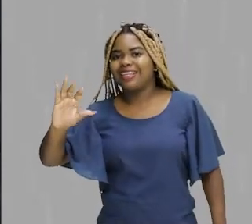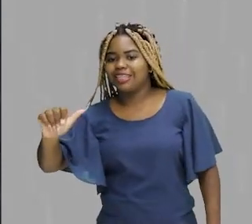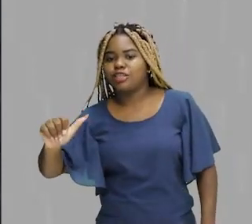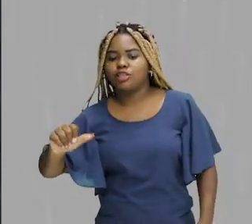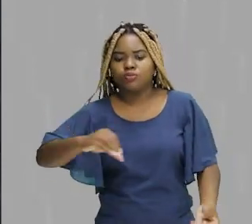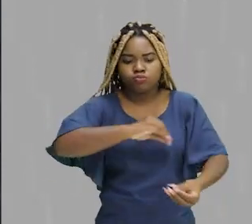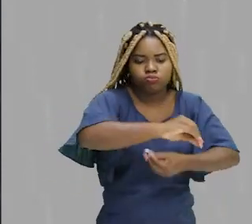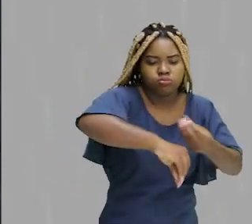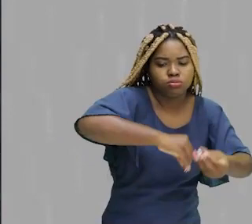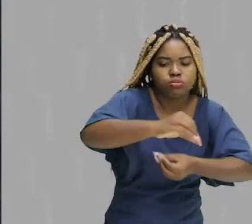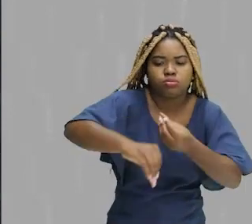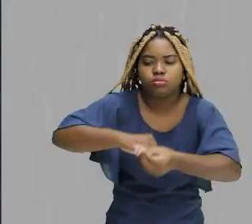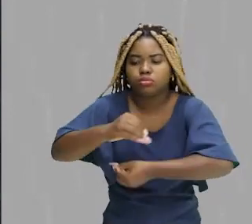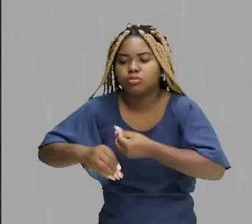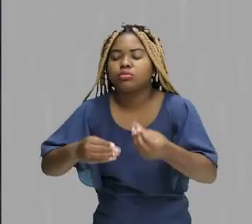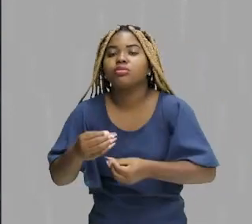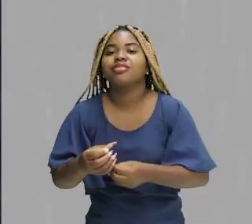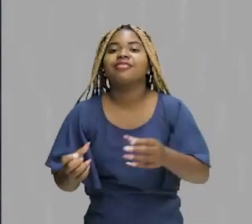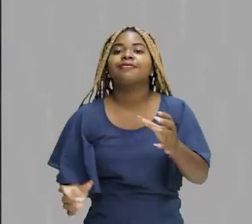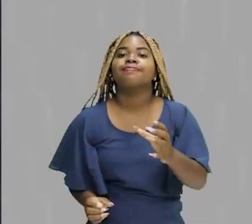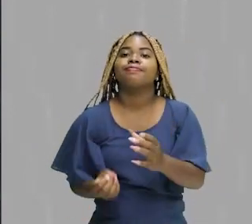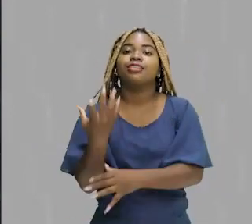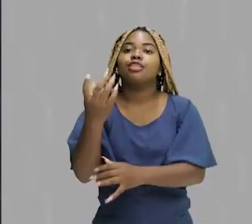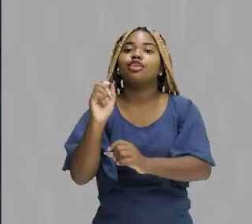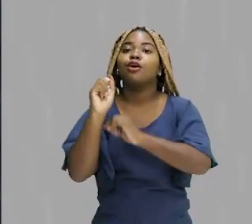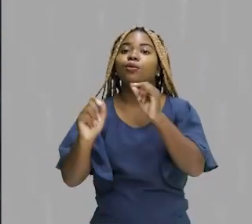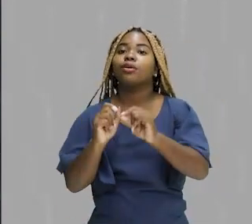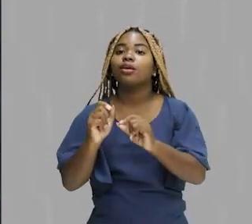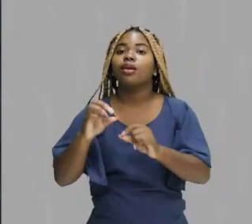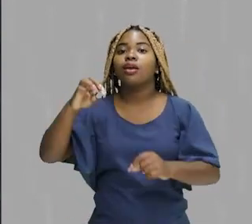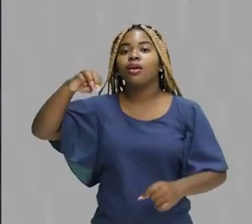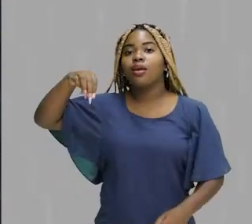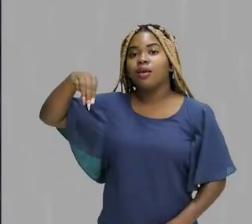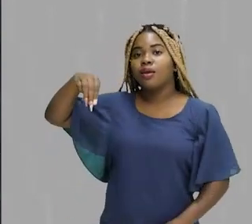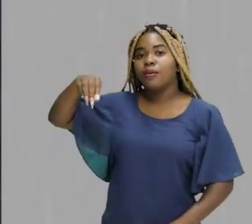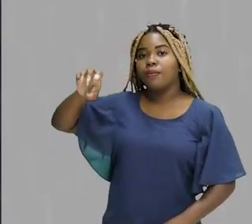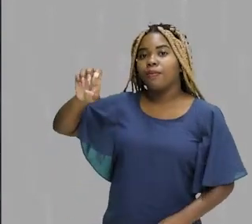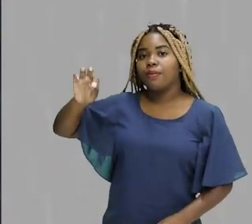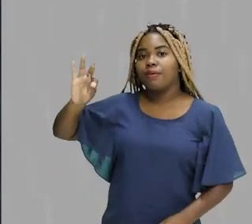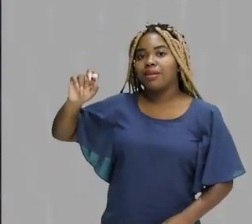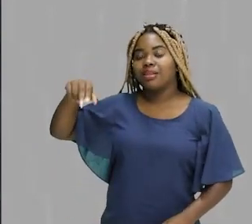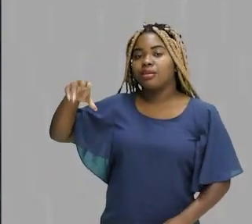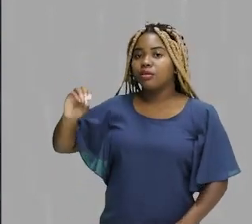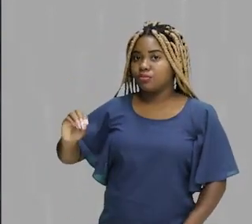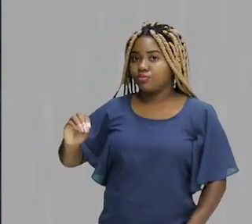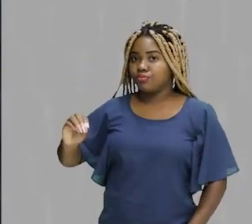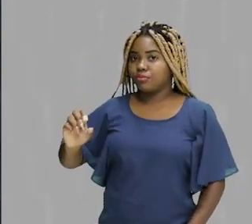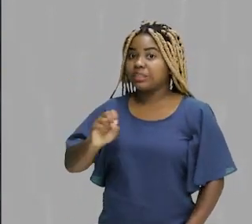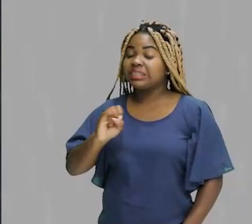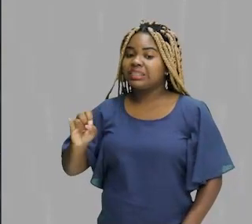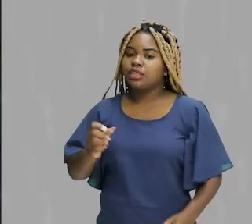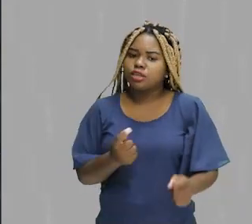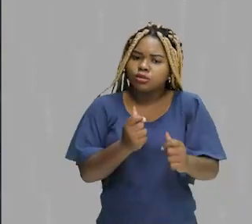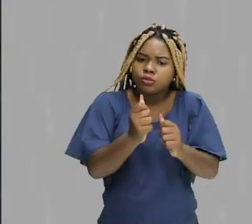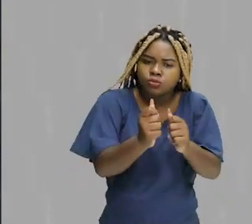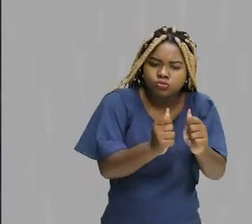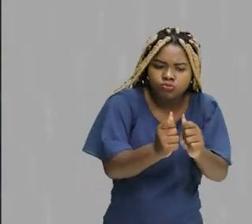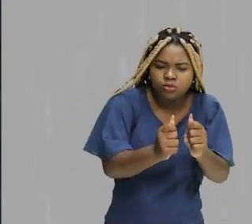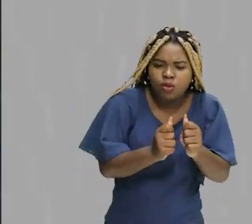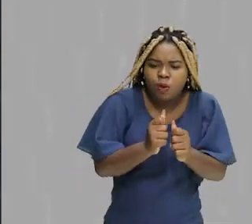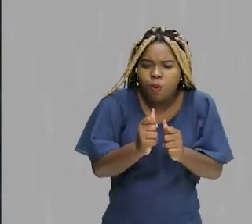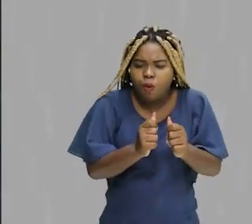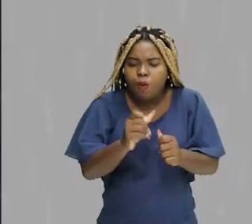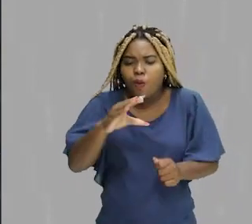se ele for produzido de forma controlada, né, nós podemos recolher esse